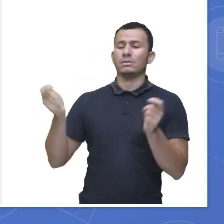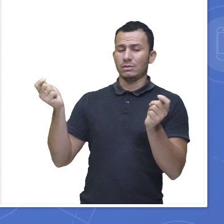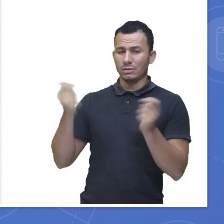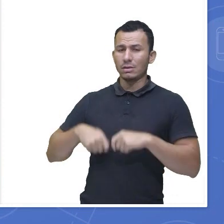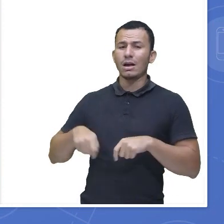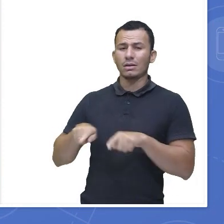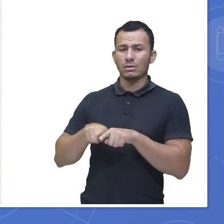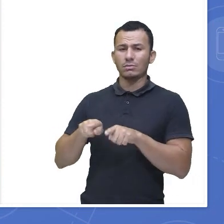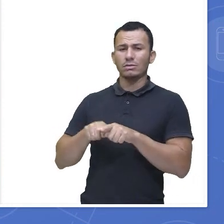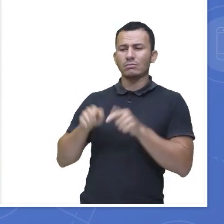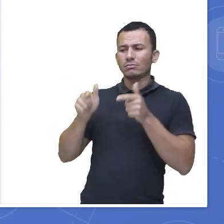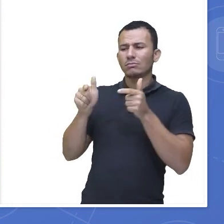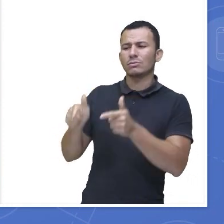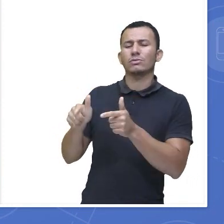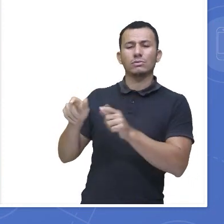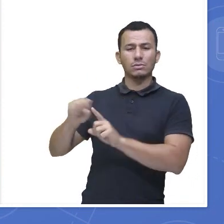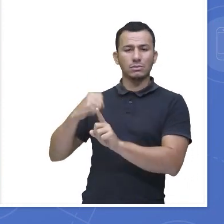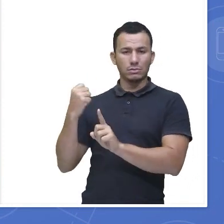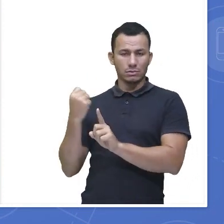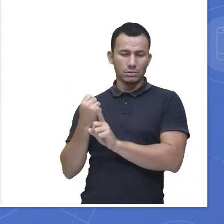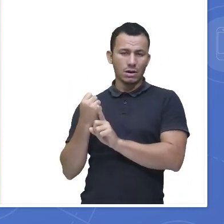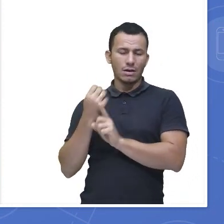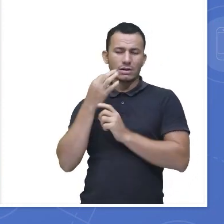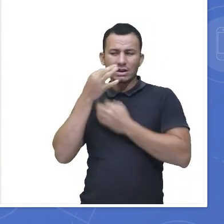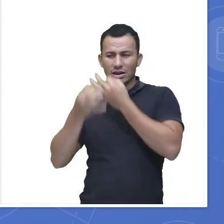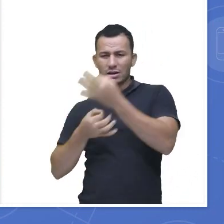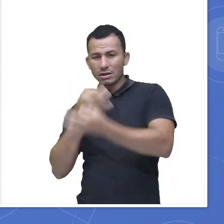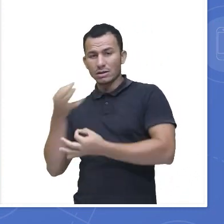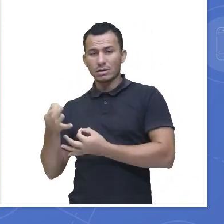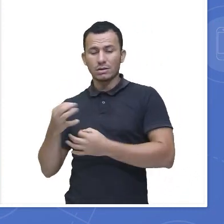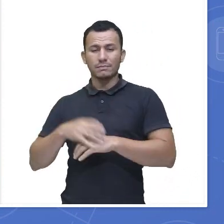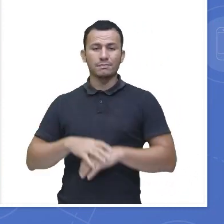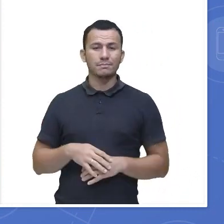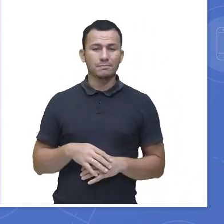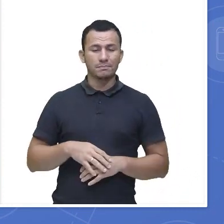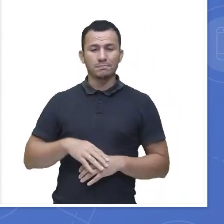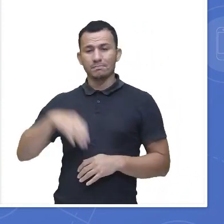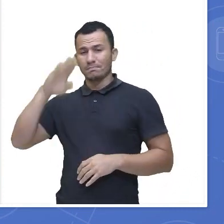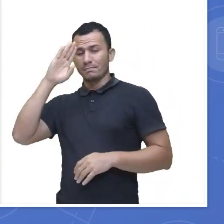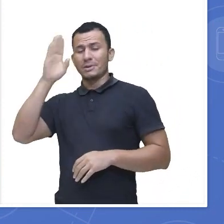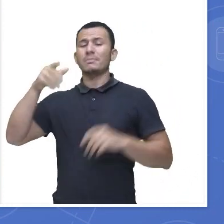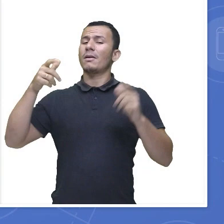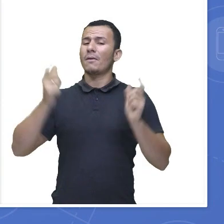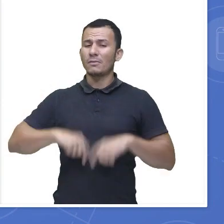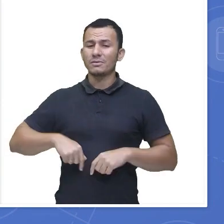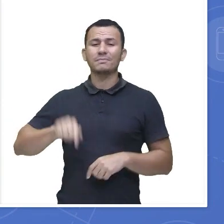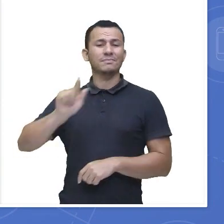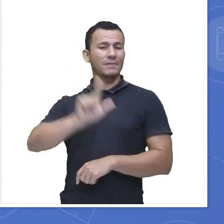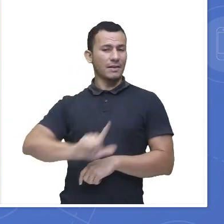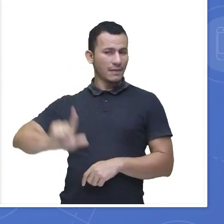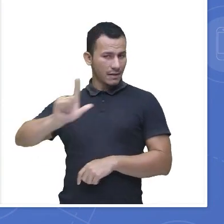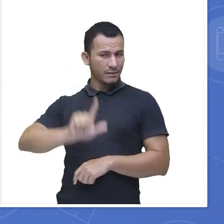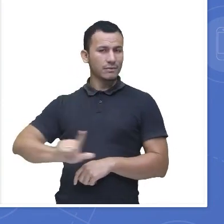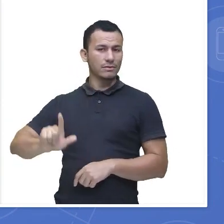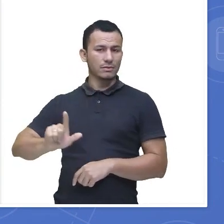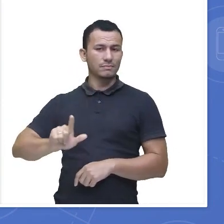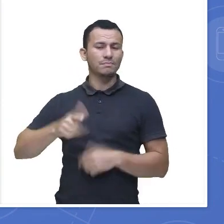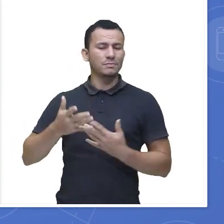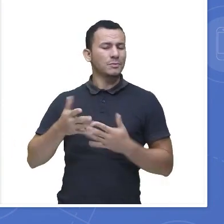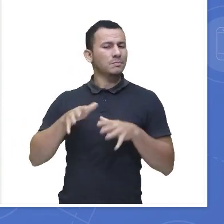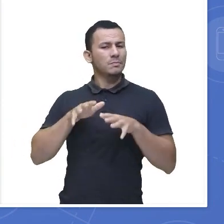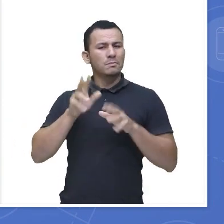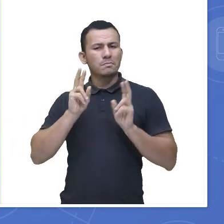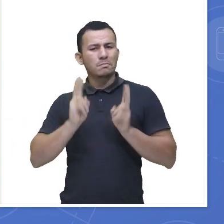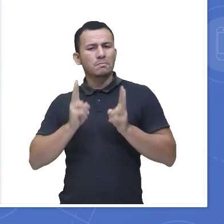empregada para isso, né? Especialmente na literatura, né? Então, é um recurso muito comum